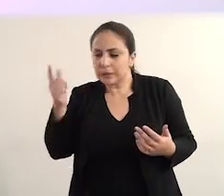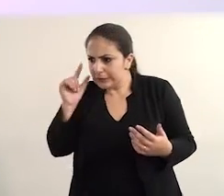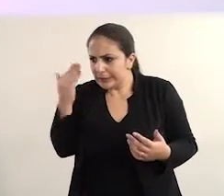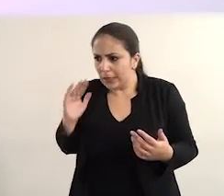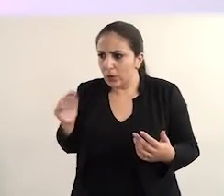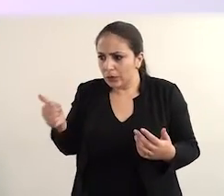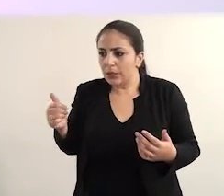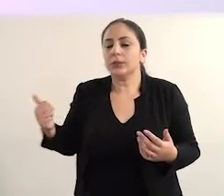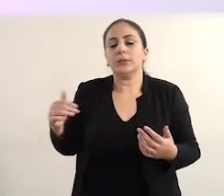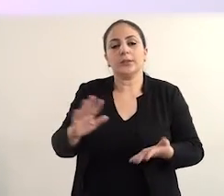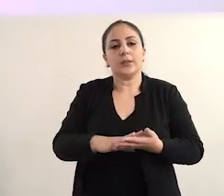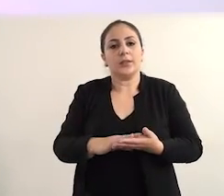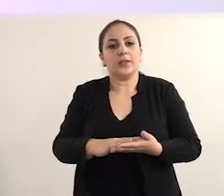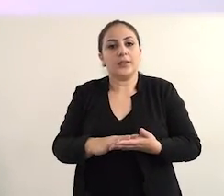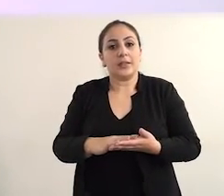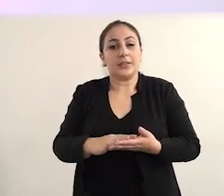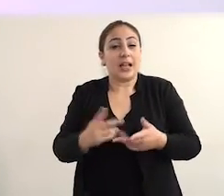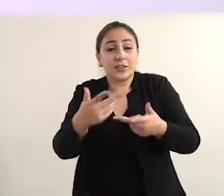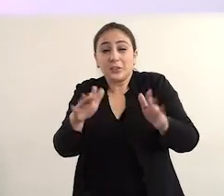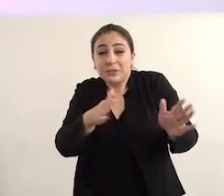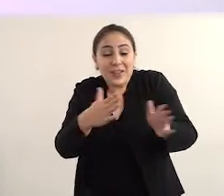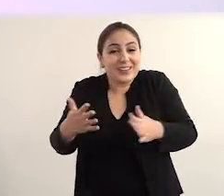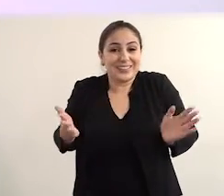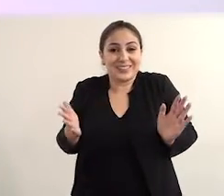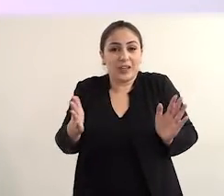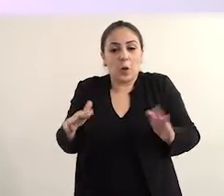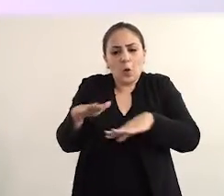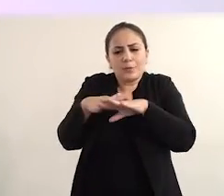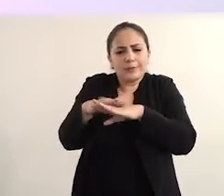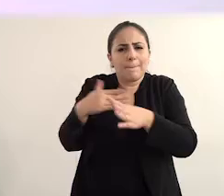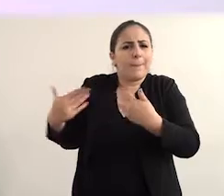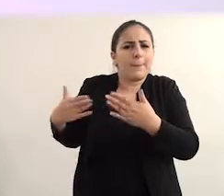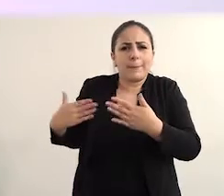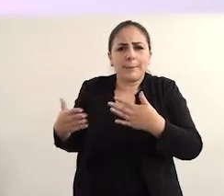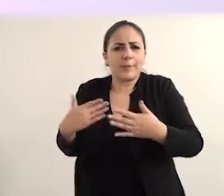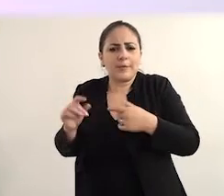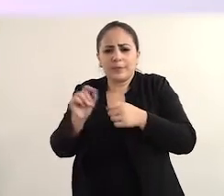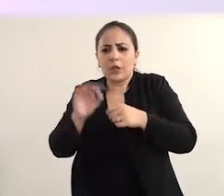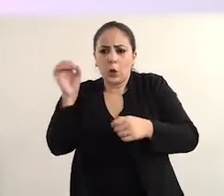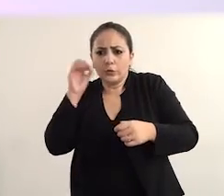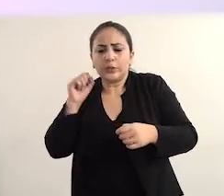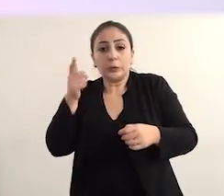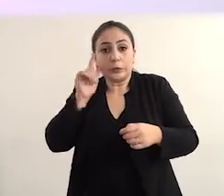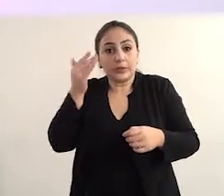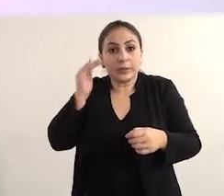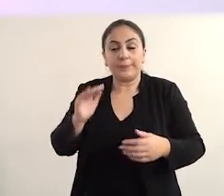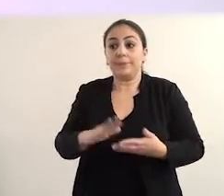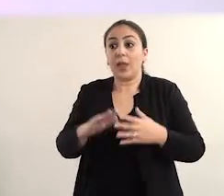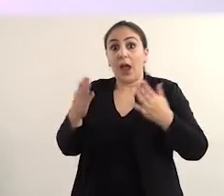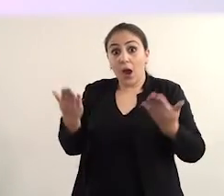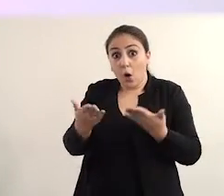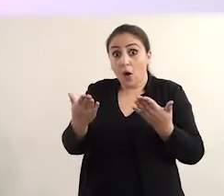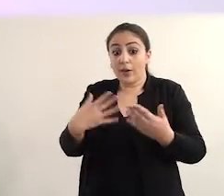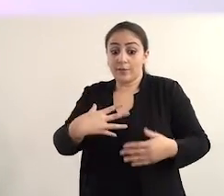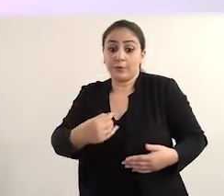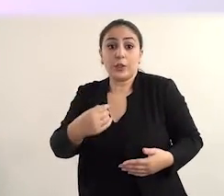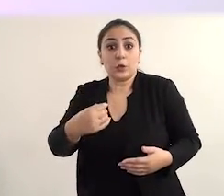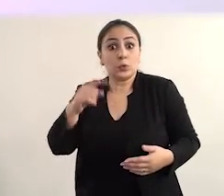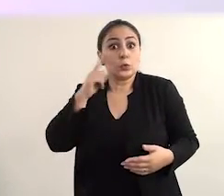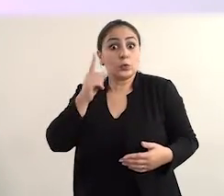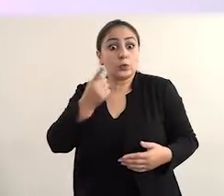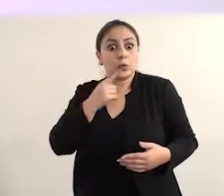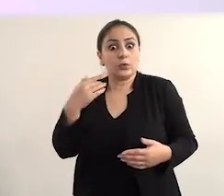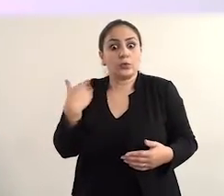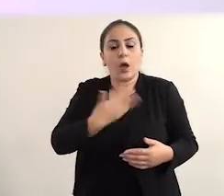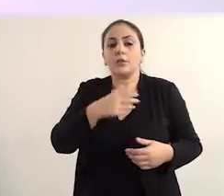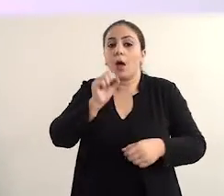né? Ou, enfim, né? Na conversação ali, porque a ouvinte está entendendo. E com um filho surdo, a gente sabe que a